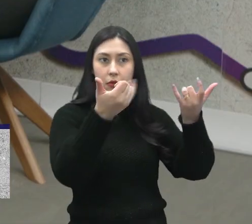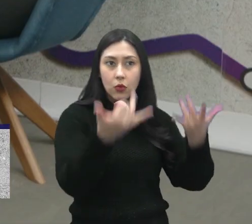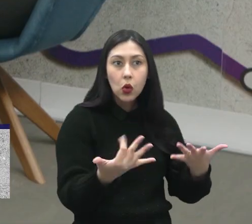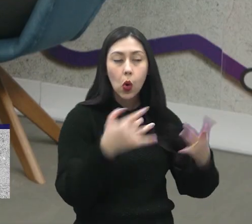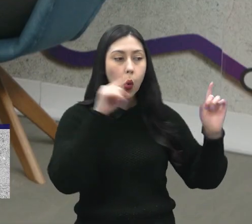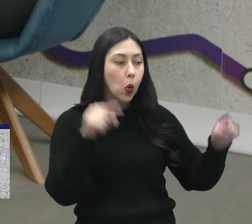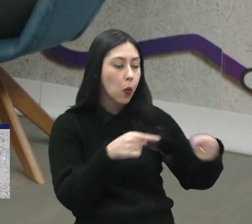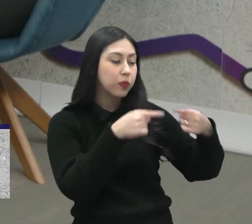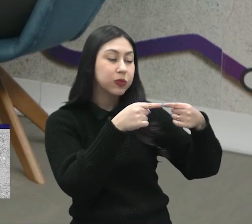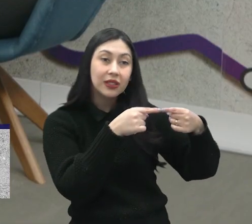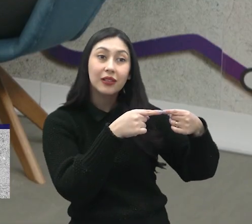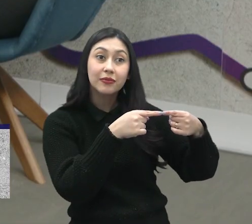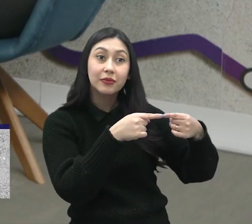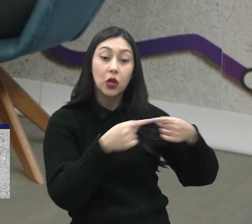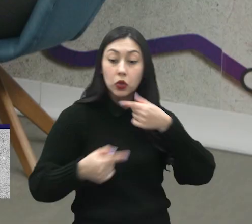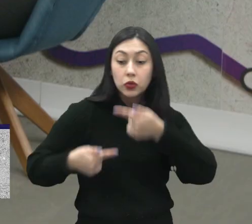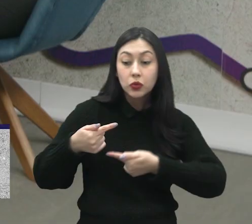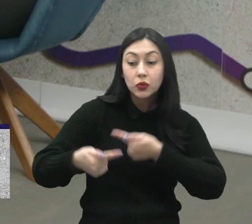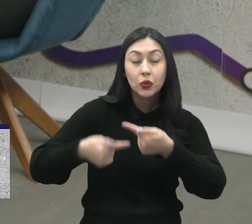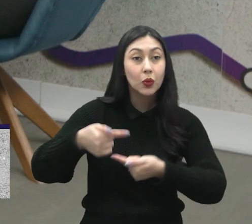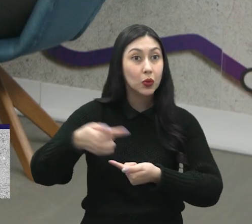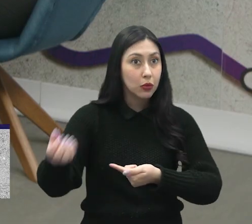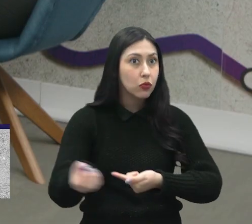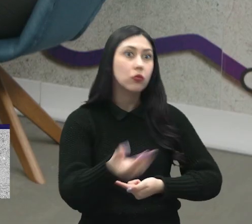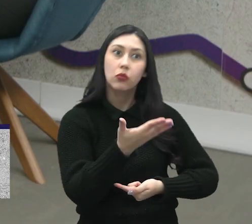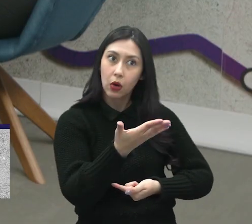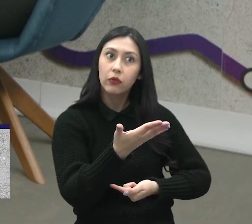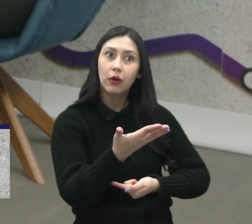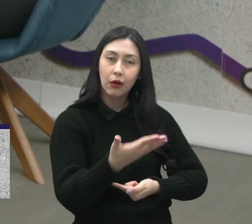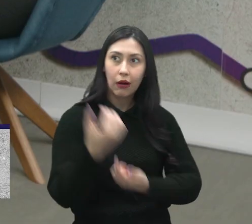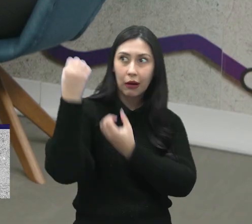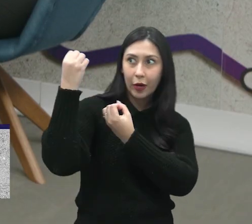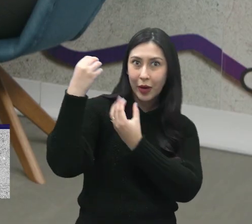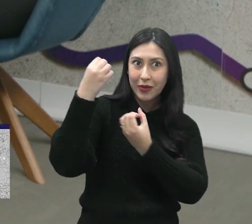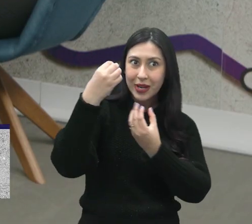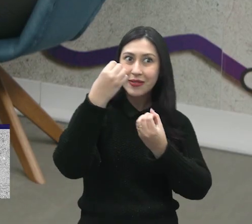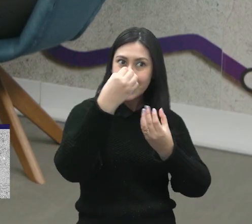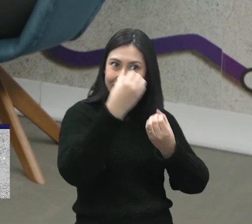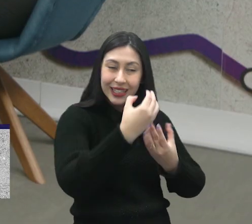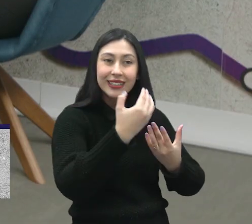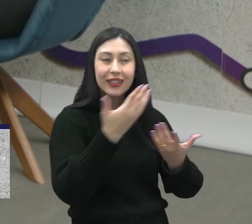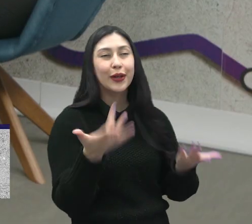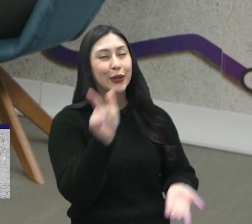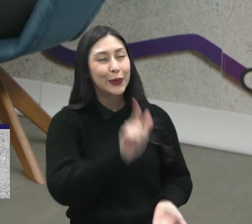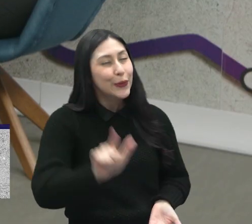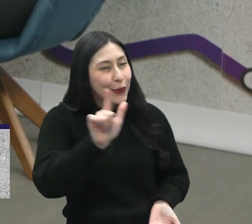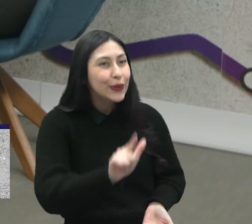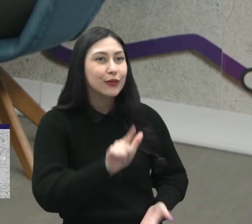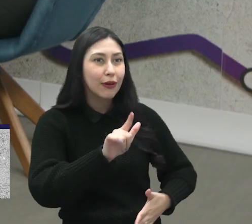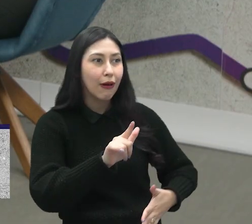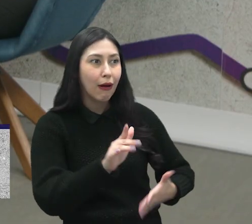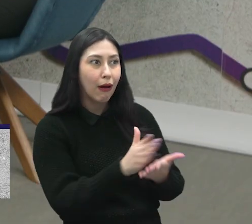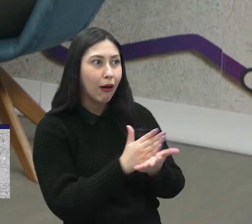fazer sentido, as novas gerações aí estão ensinando muito pra gente. Claro, tá deixando muita